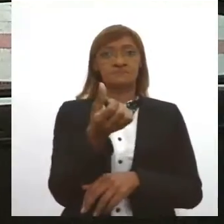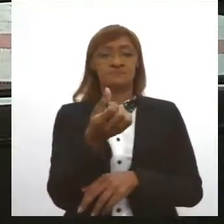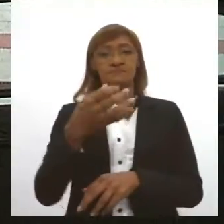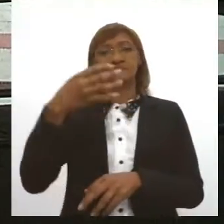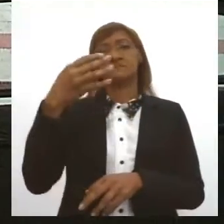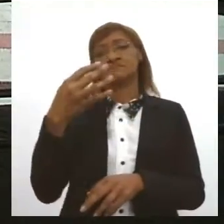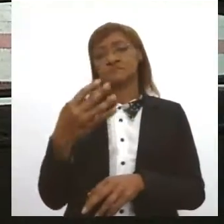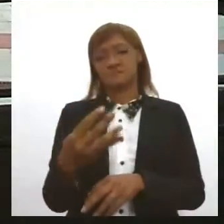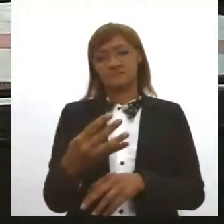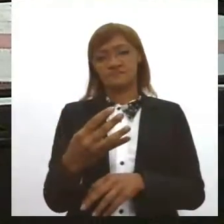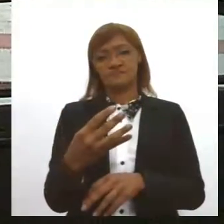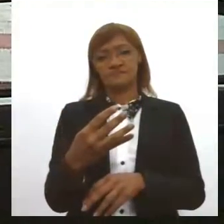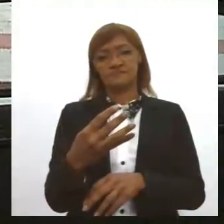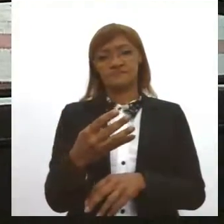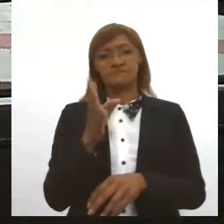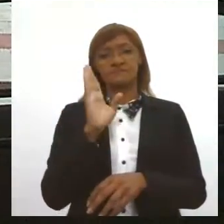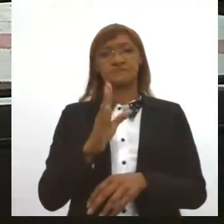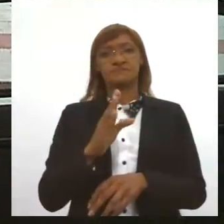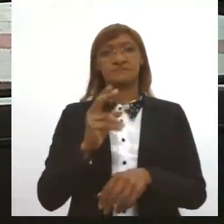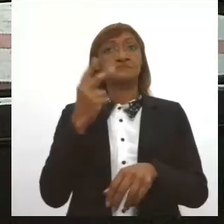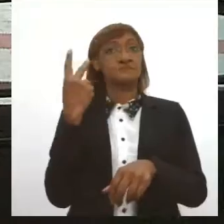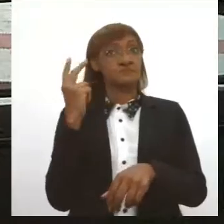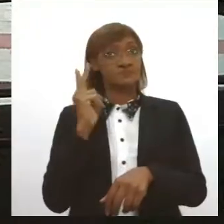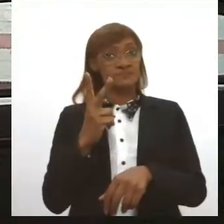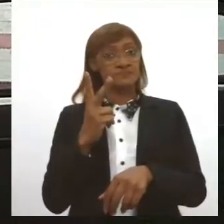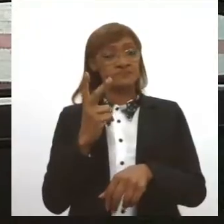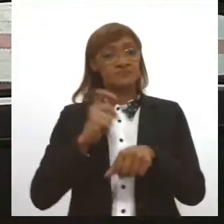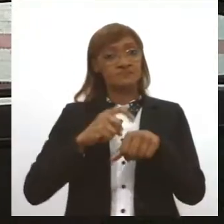44.264 referente à segunda dose, foram distribuídas